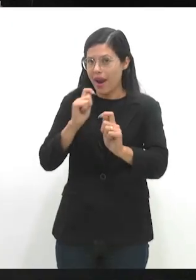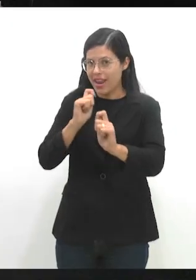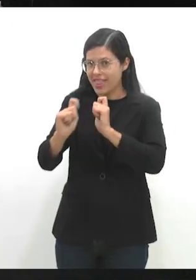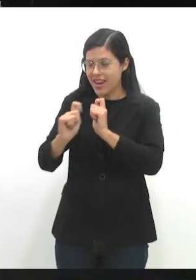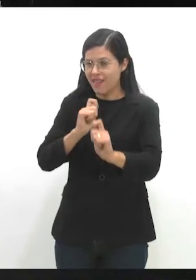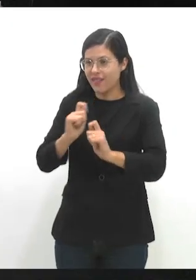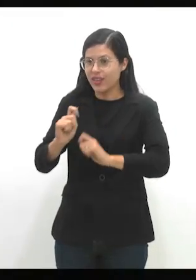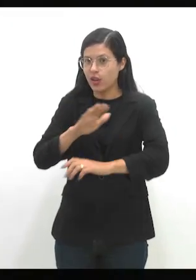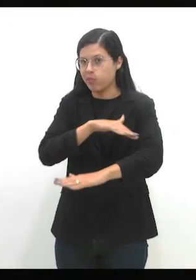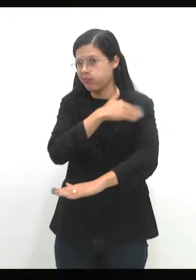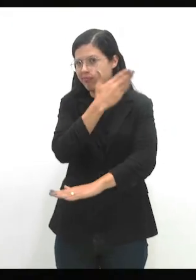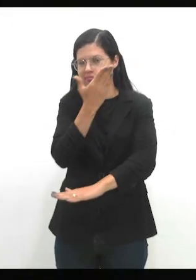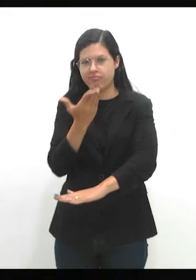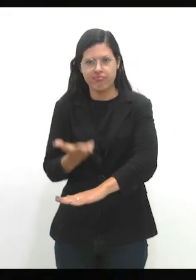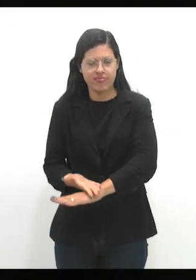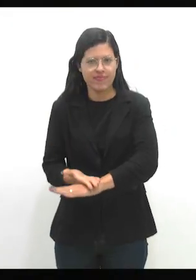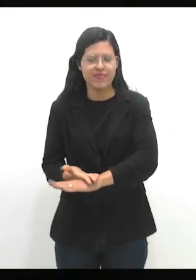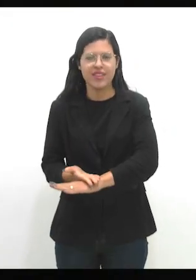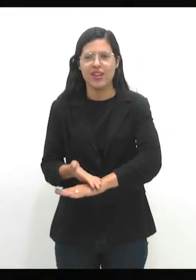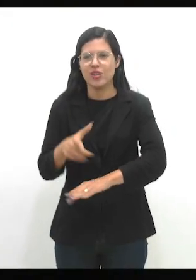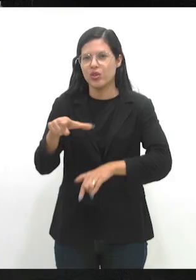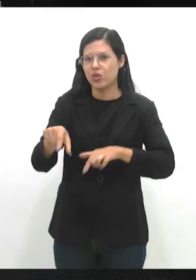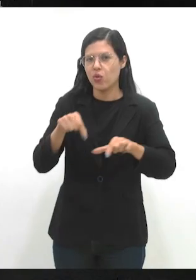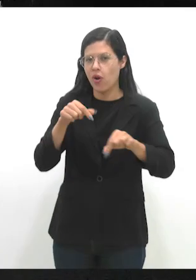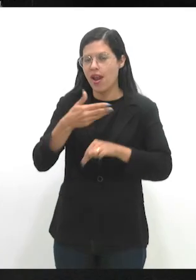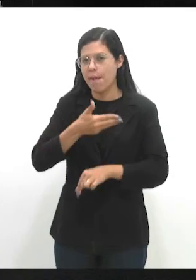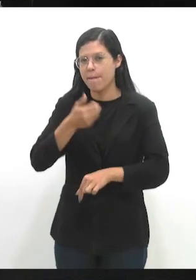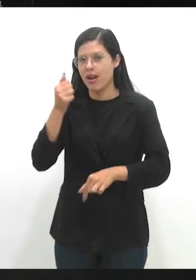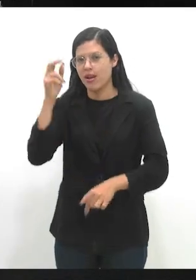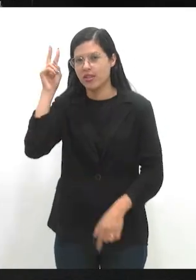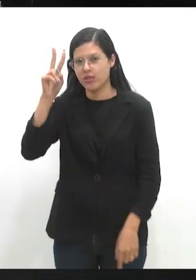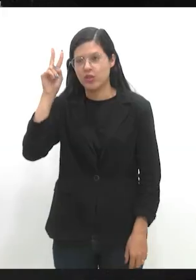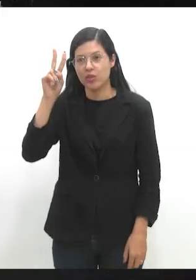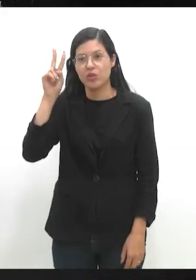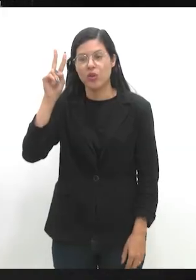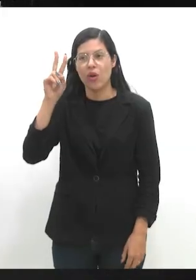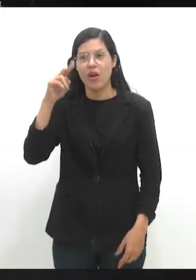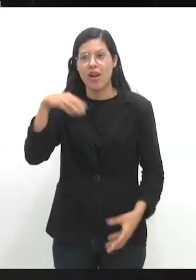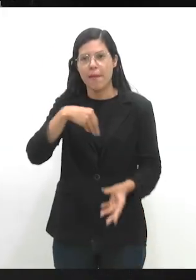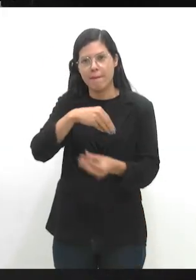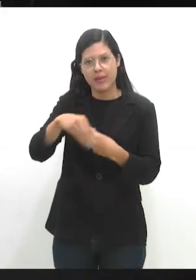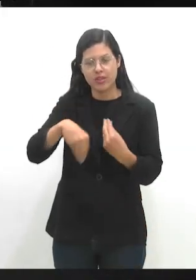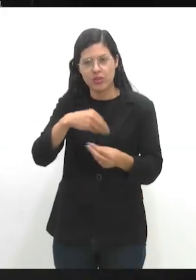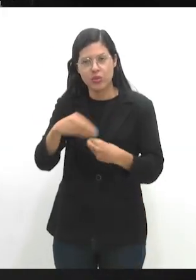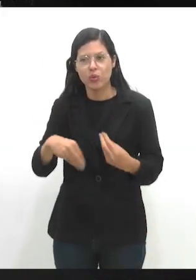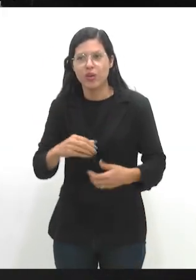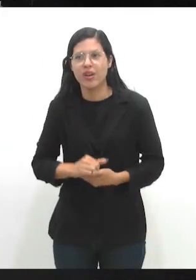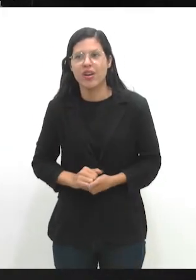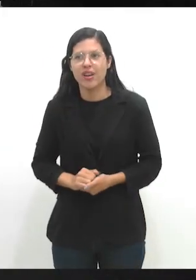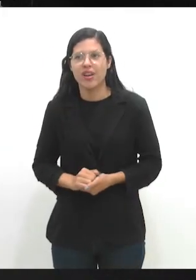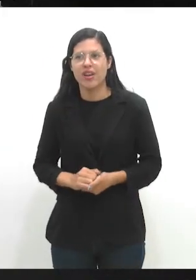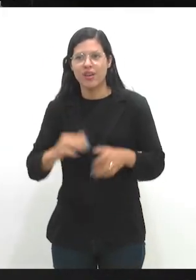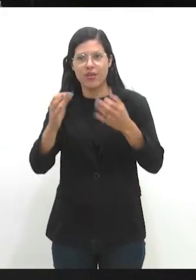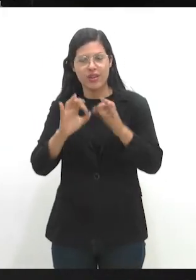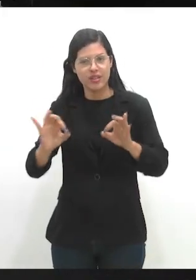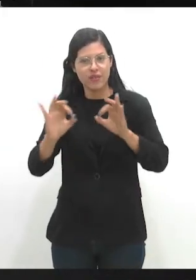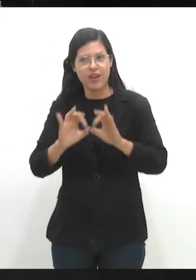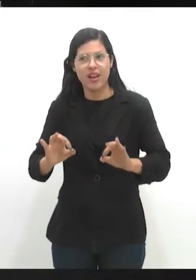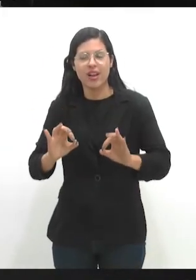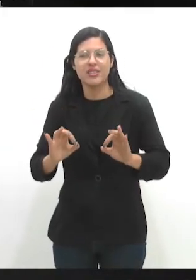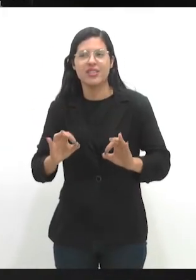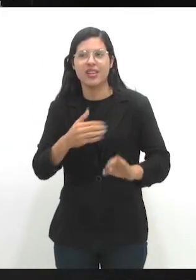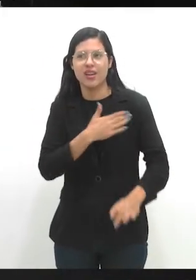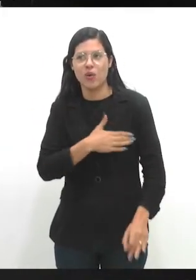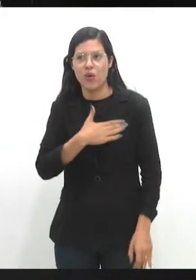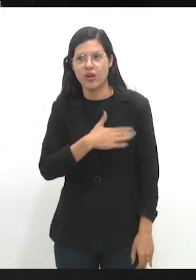de um dia inteiro, peguei as melhores histórias, misturei com os ditados, as citações que ele gosta de